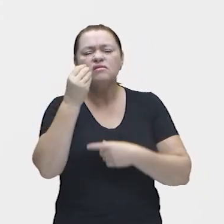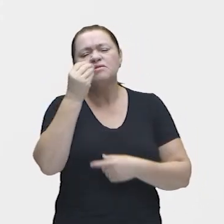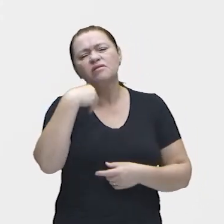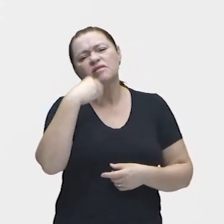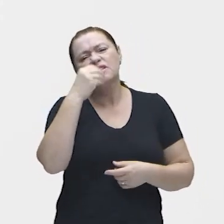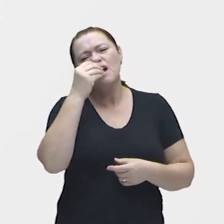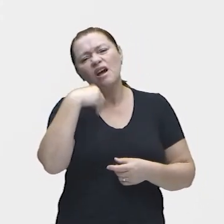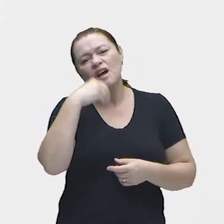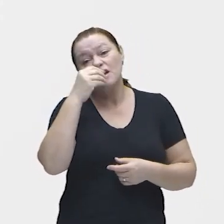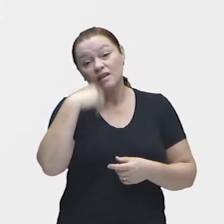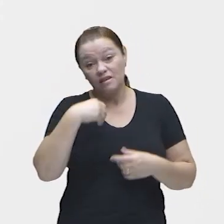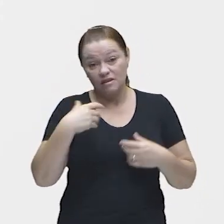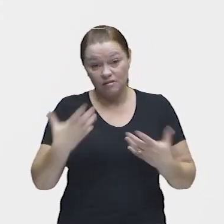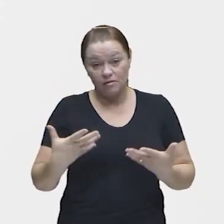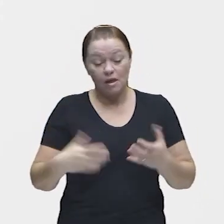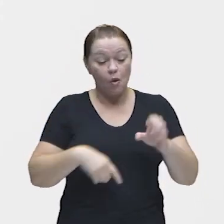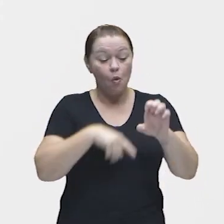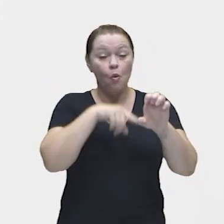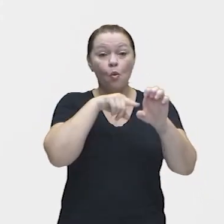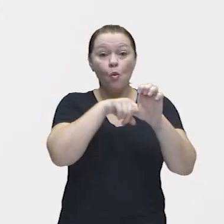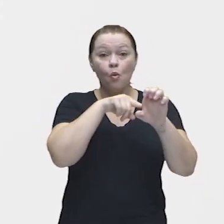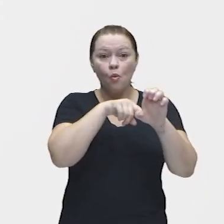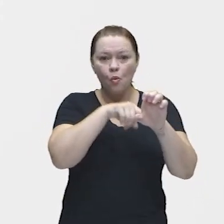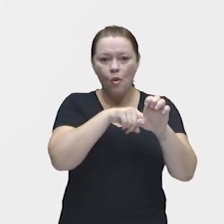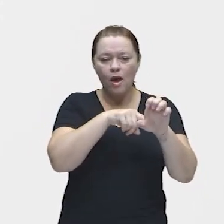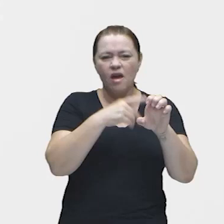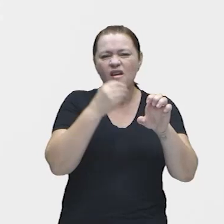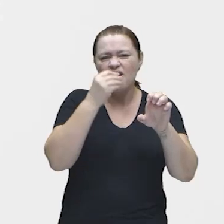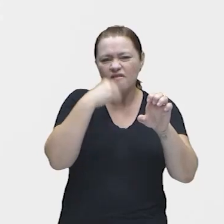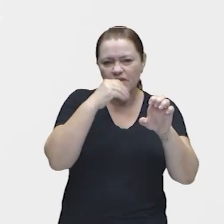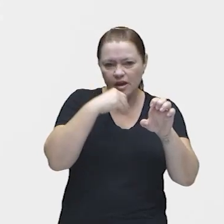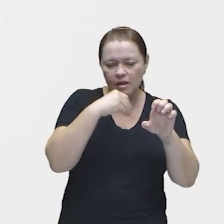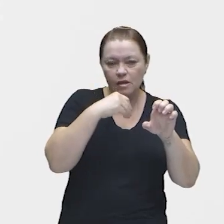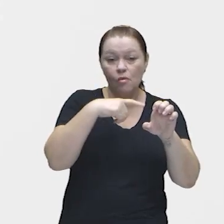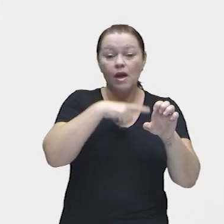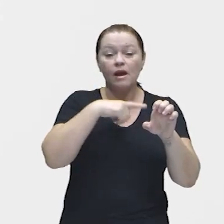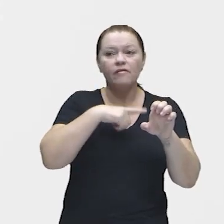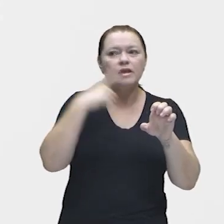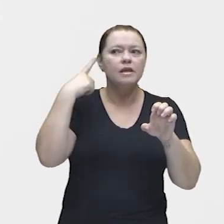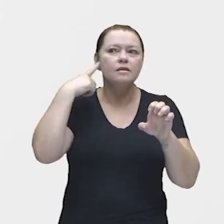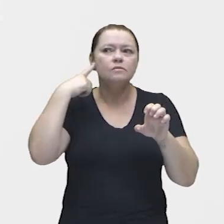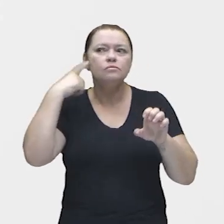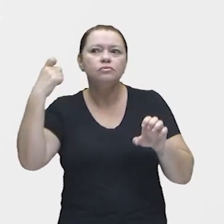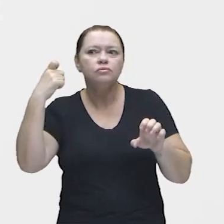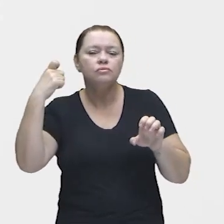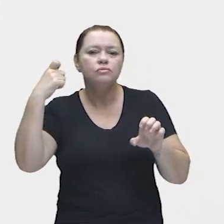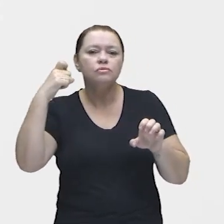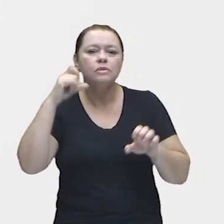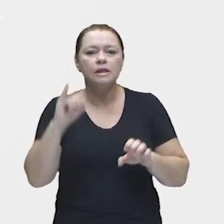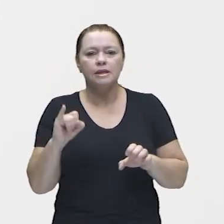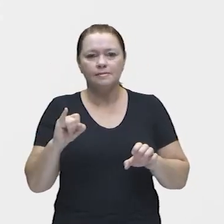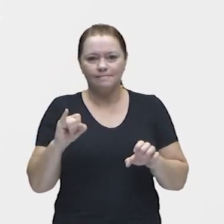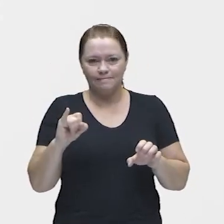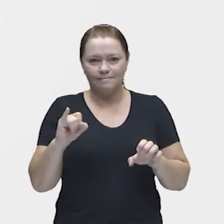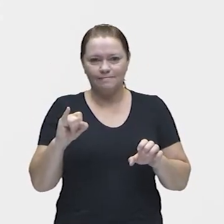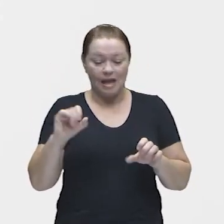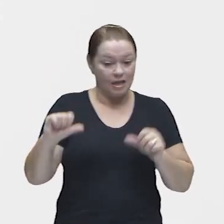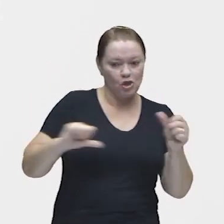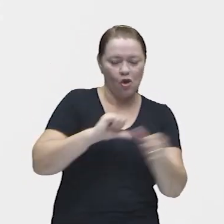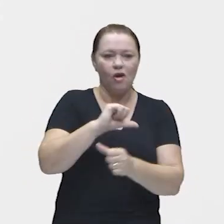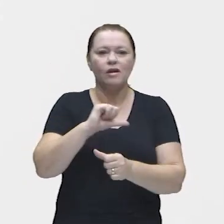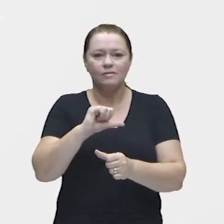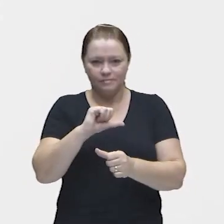fraquinho. Então, a letra E, quando o sonzinho dela for fraquinho, ela terá o som da letra I.